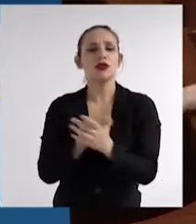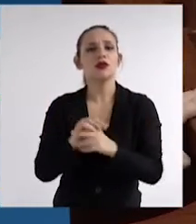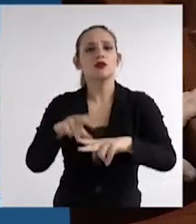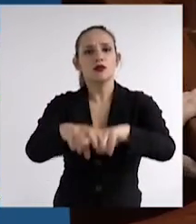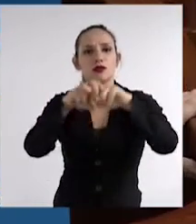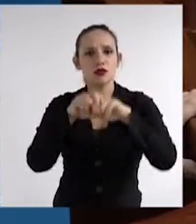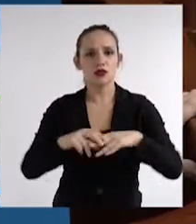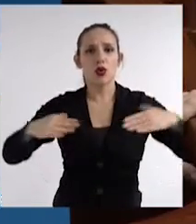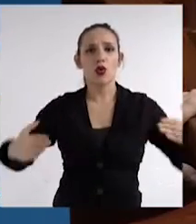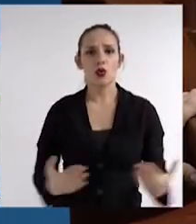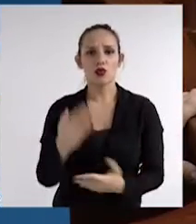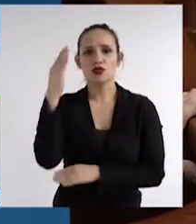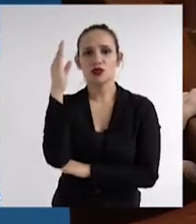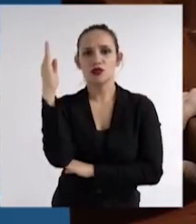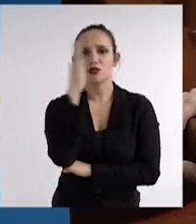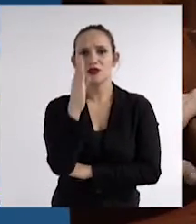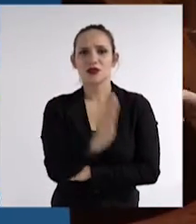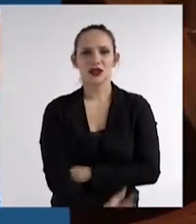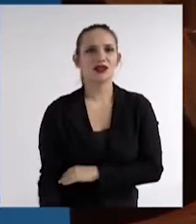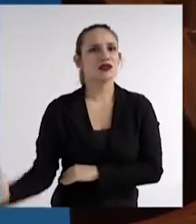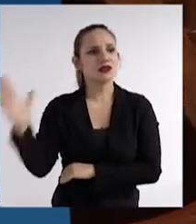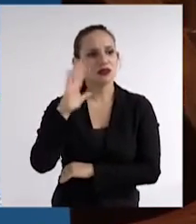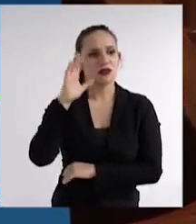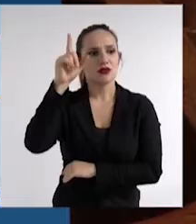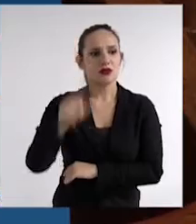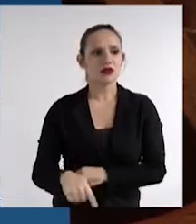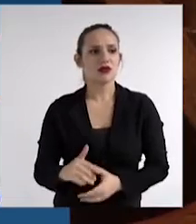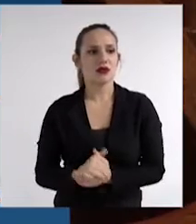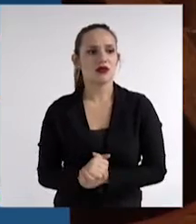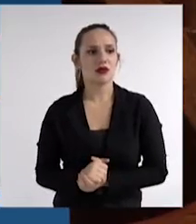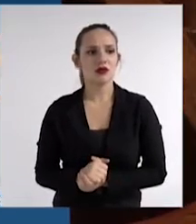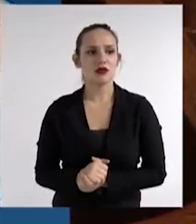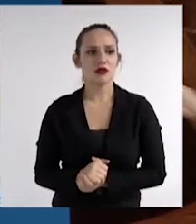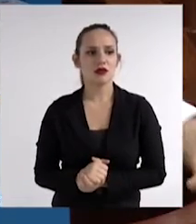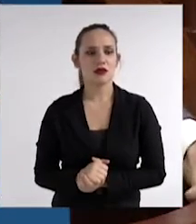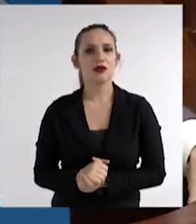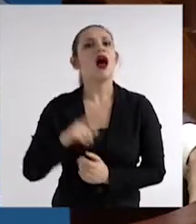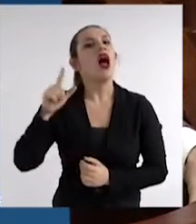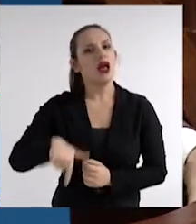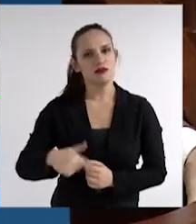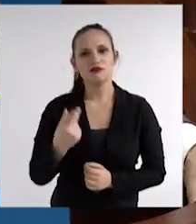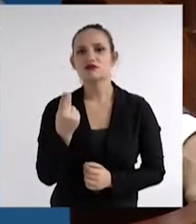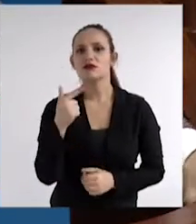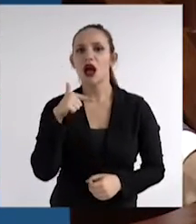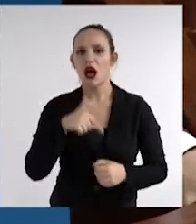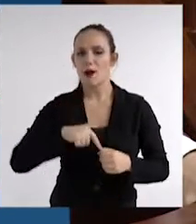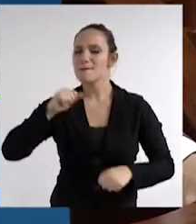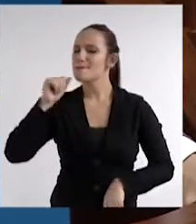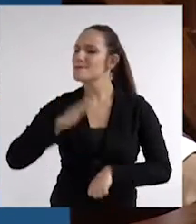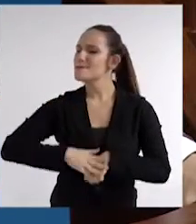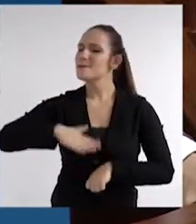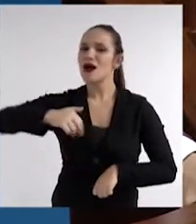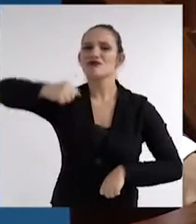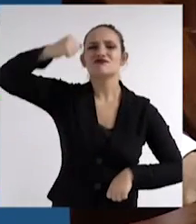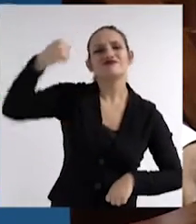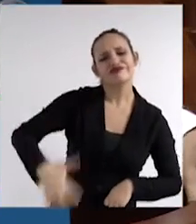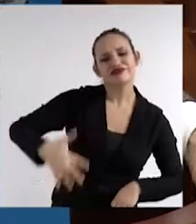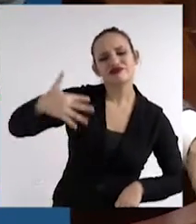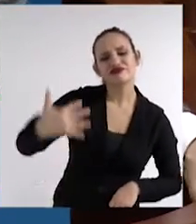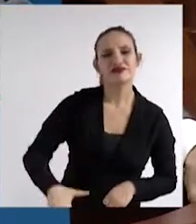hoje, possui um dos transportes mais caros e que